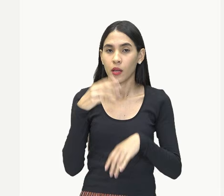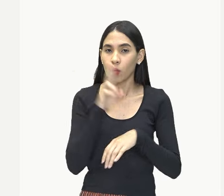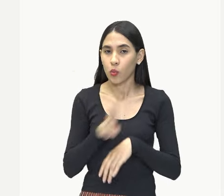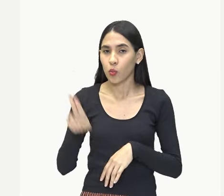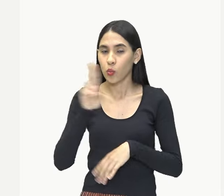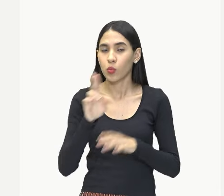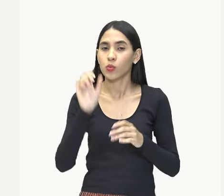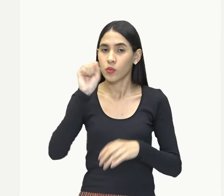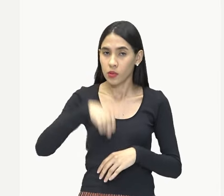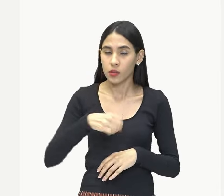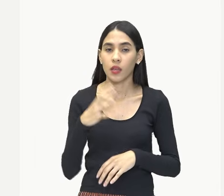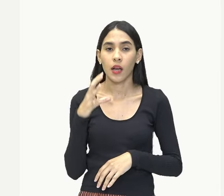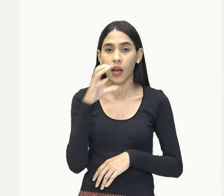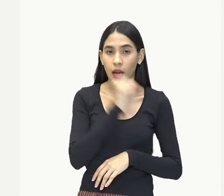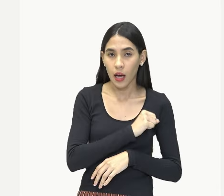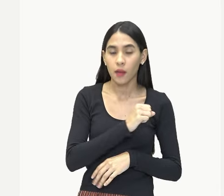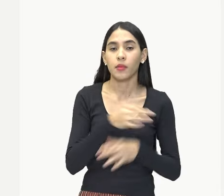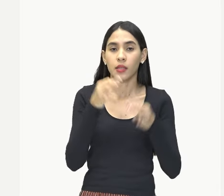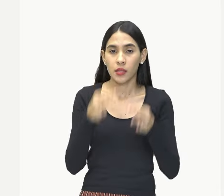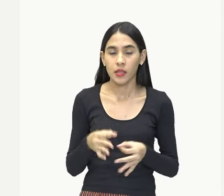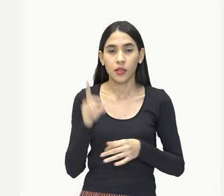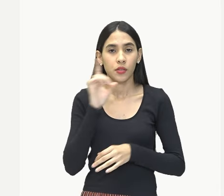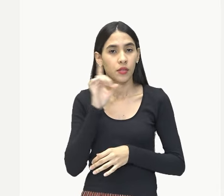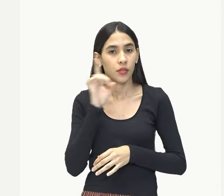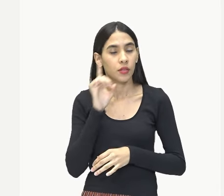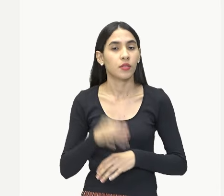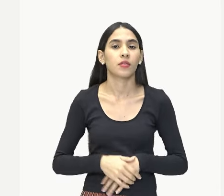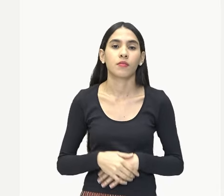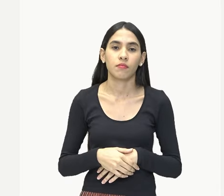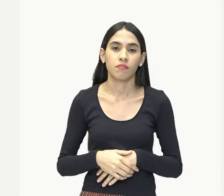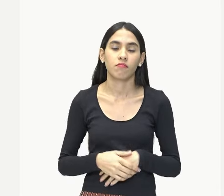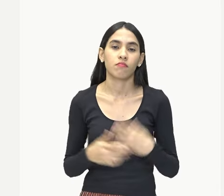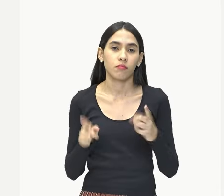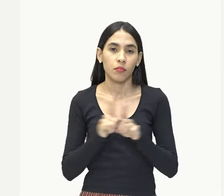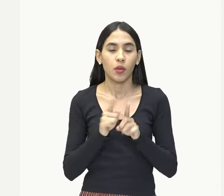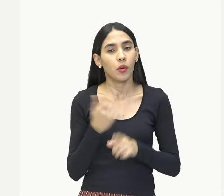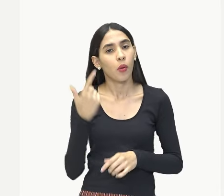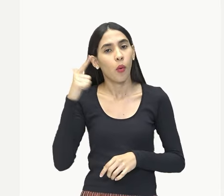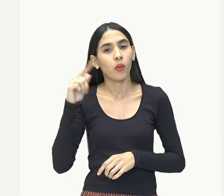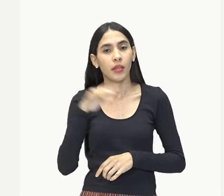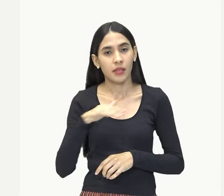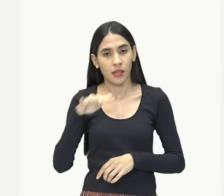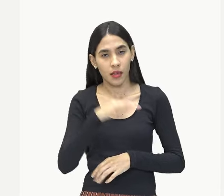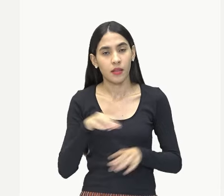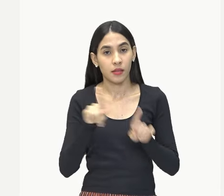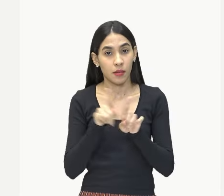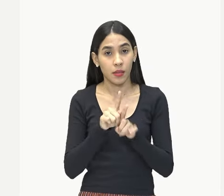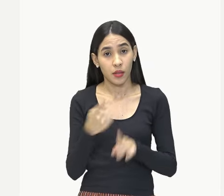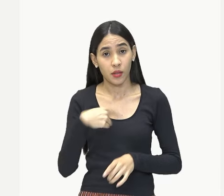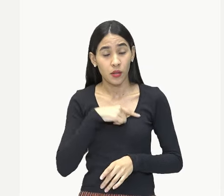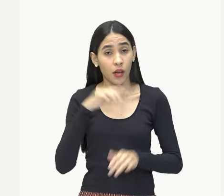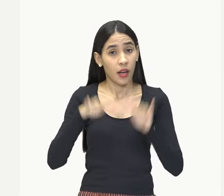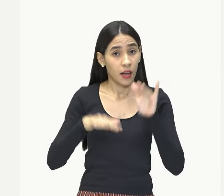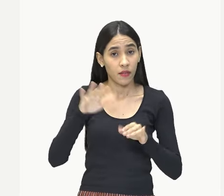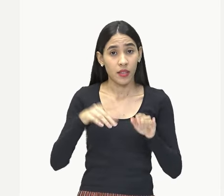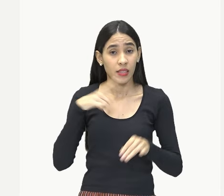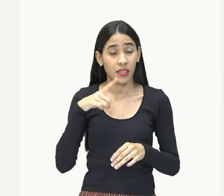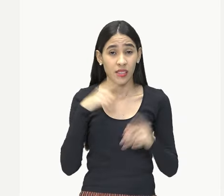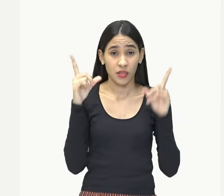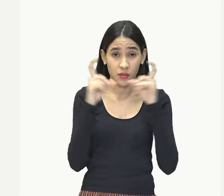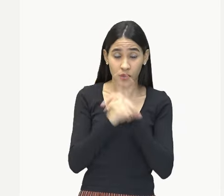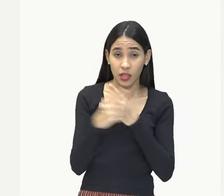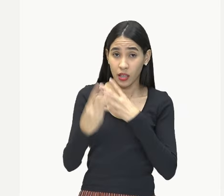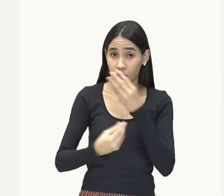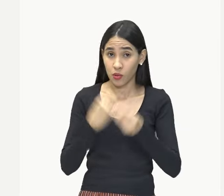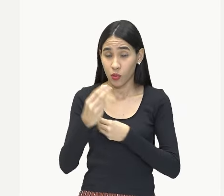sim, rápida e exata no nosso dia a dia, em outras áreas aí também, e a gente, às vezes, tem uma certa dificuldade de